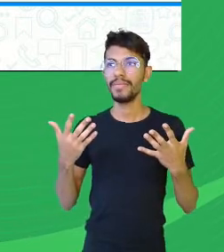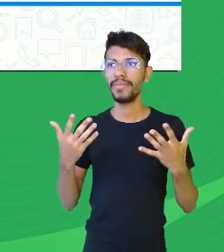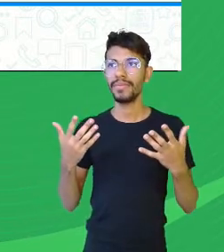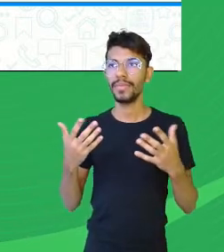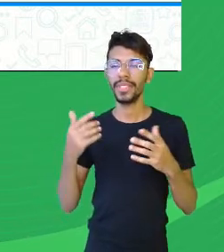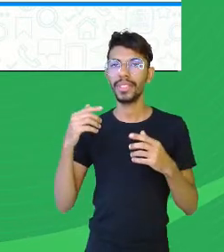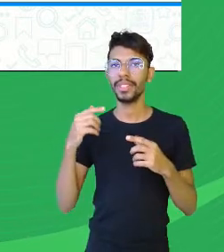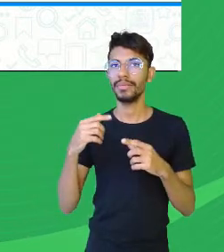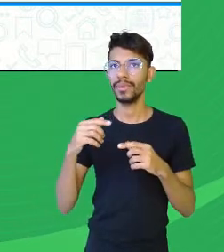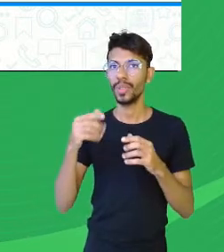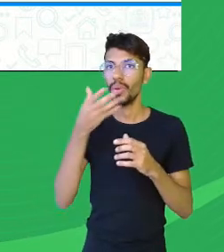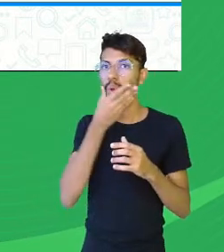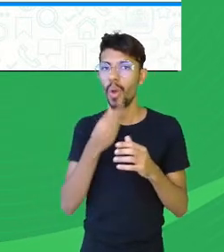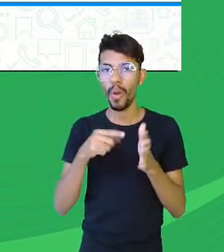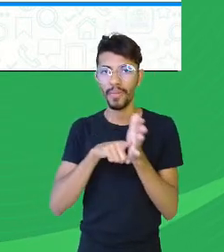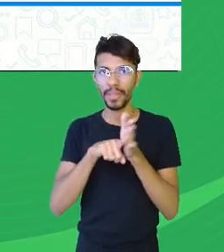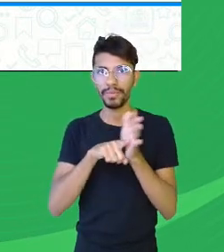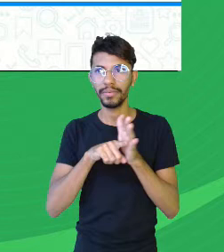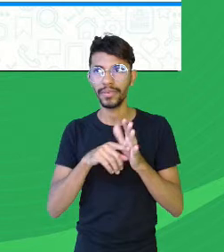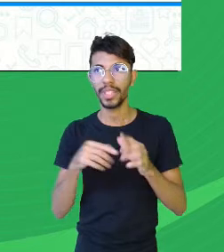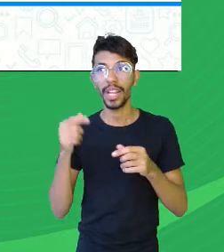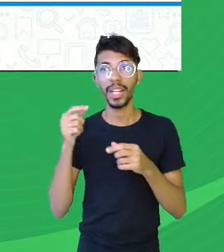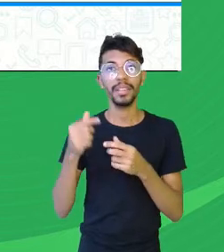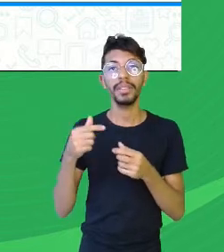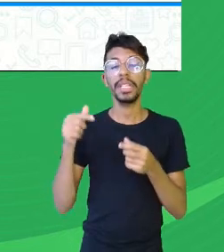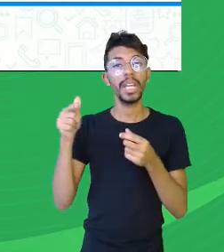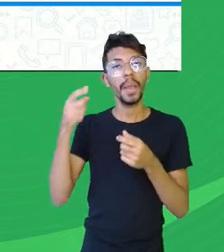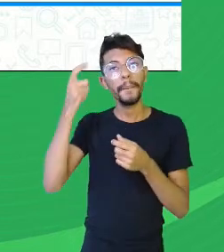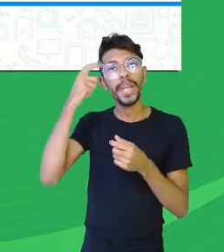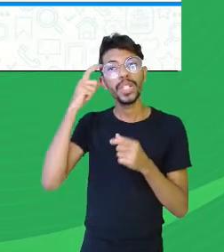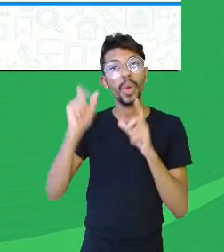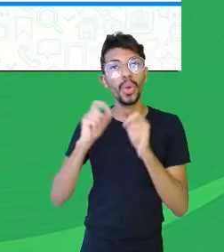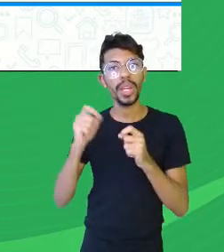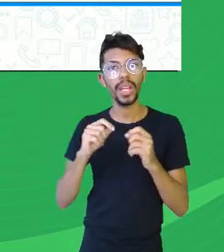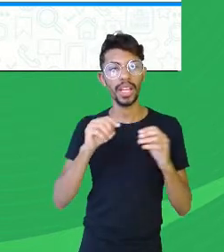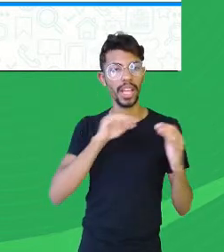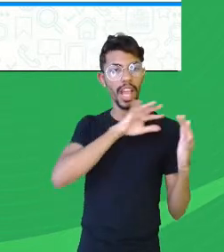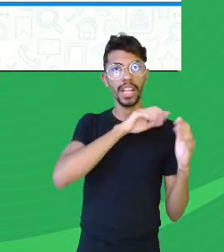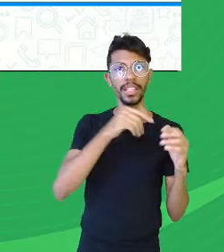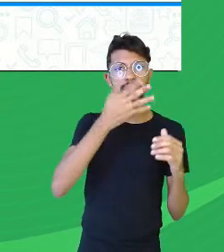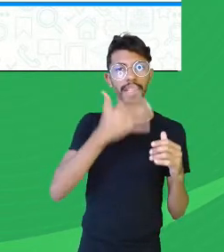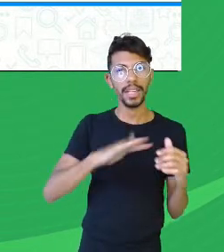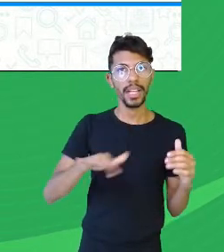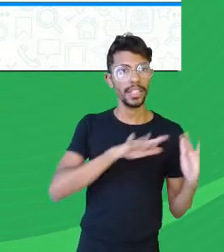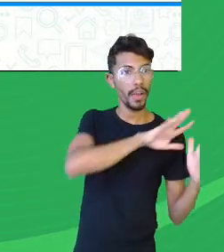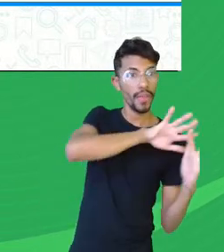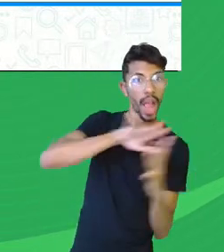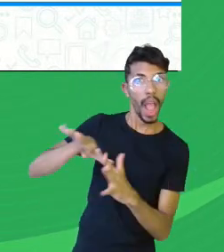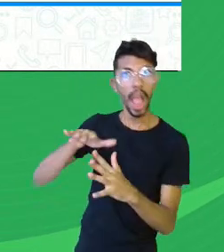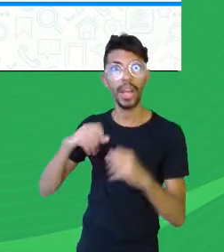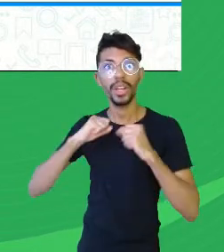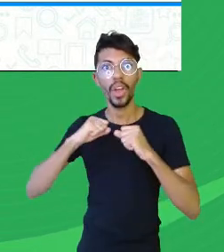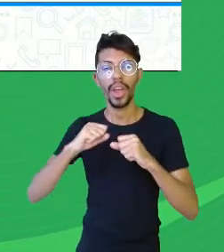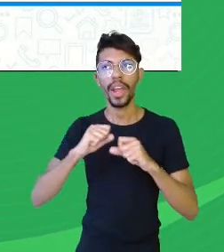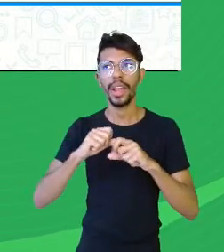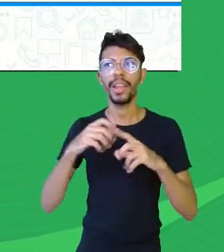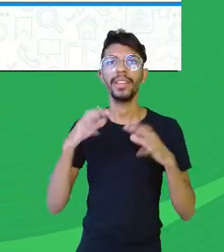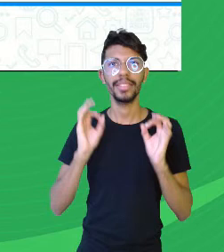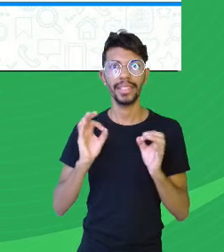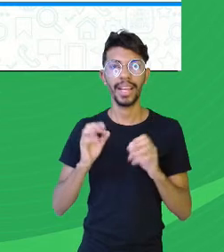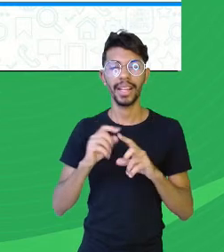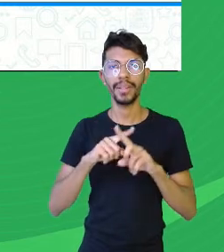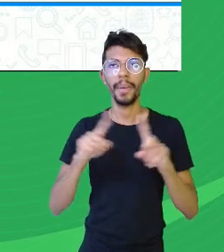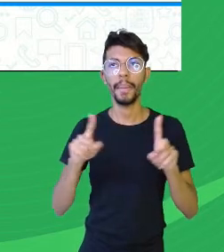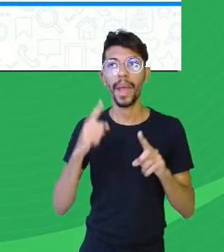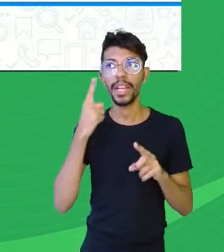esperava o quê? Que as crianças saíssem correndo assim, sem controle. Qual criança não ia gostar de ganhar uma cesta de doces, não é